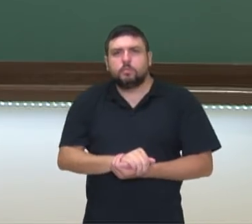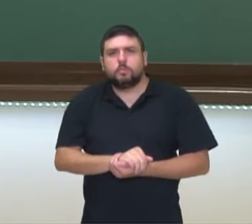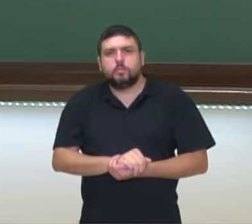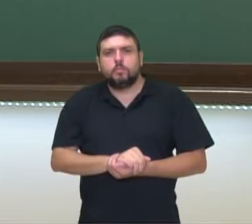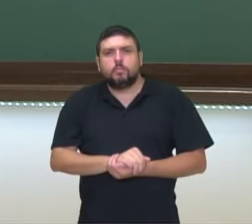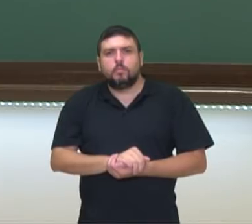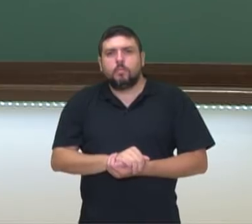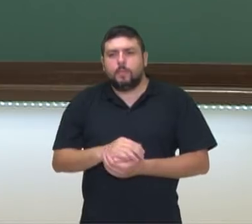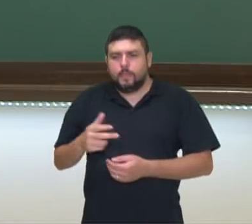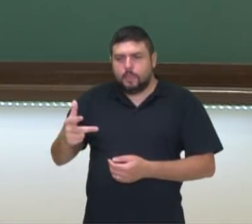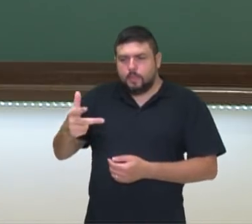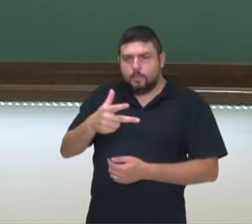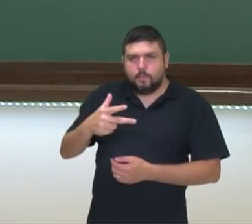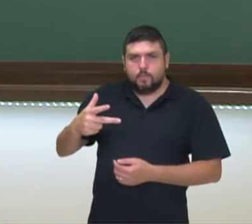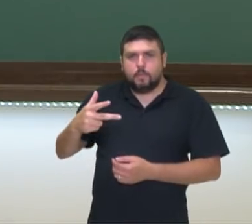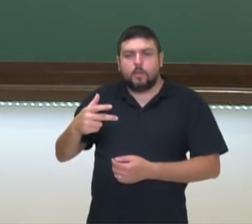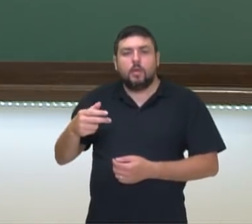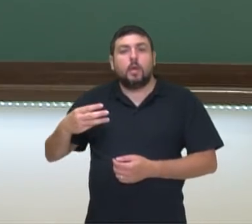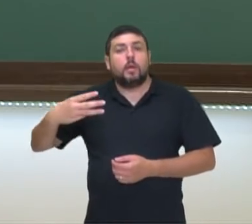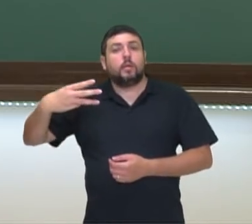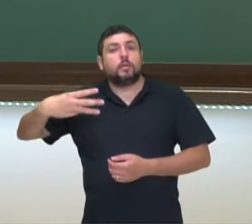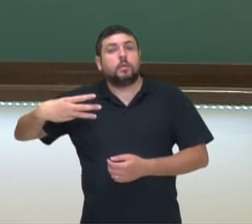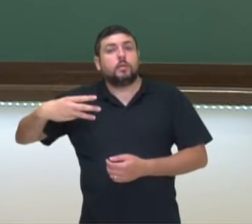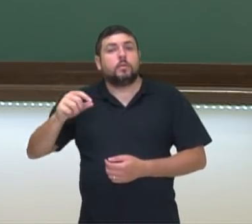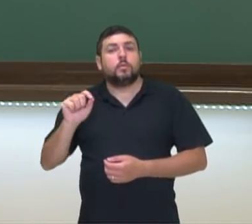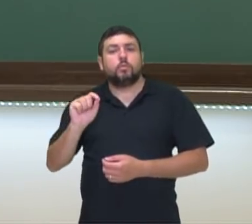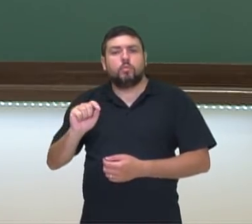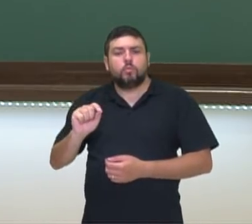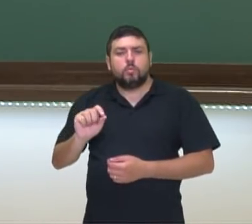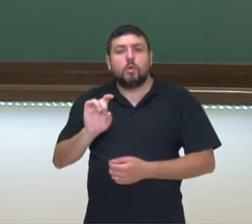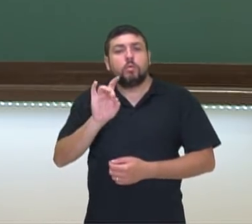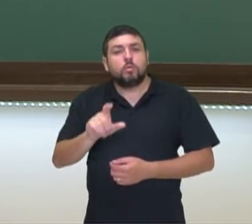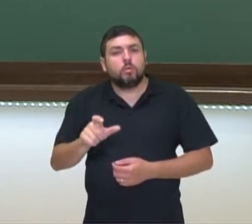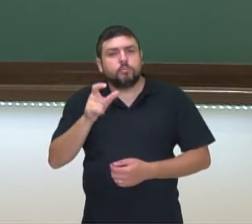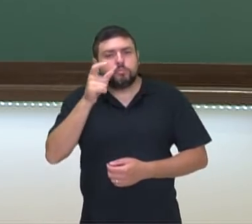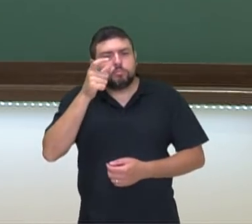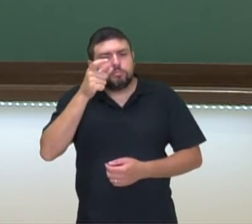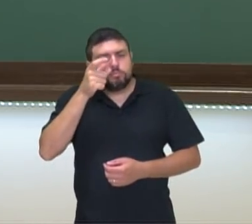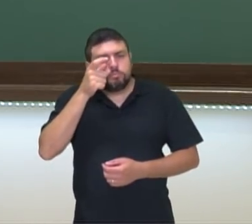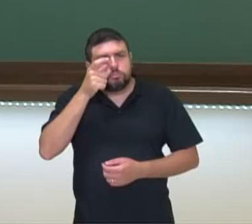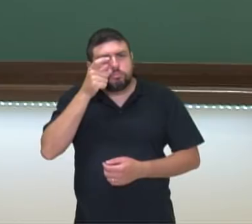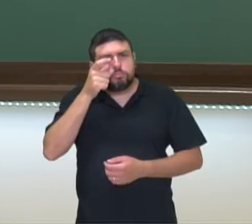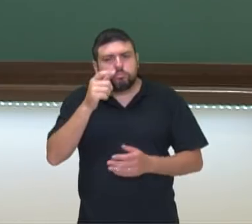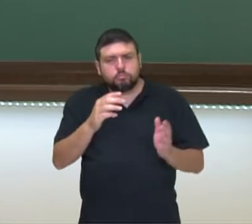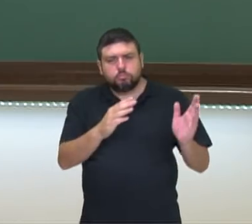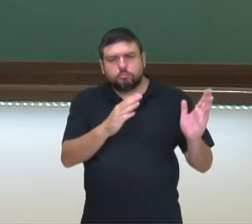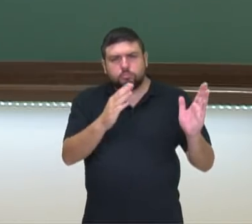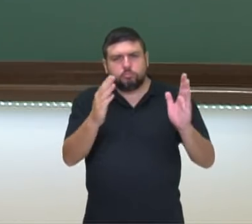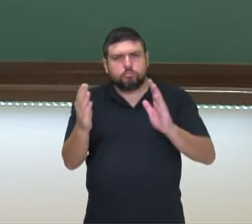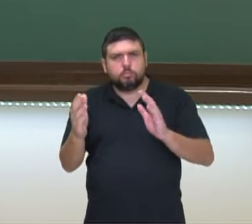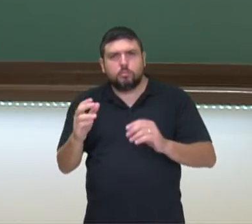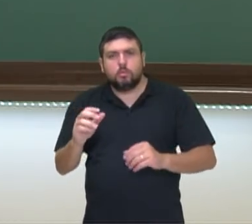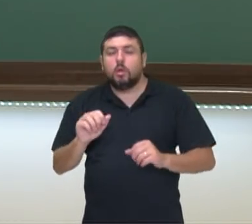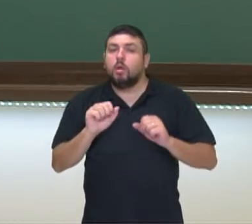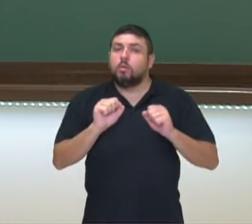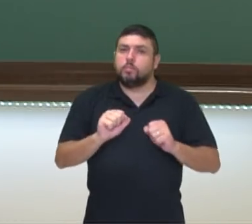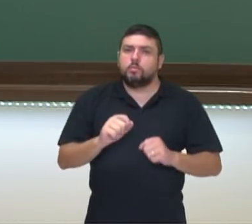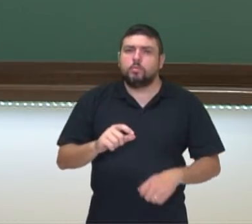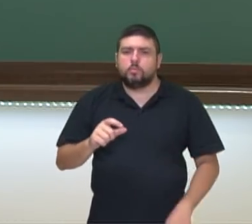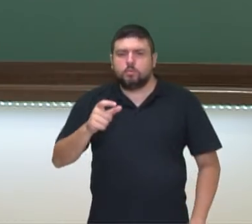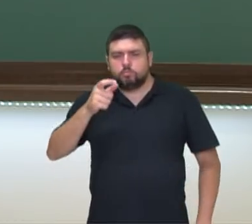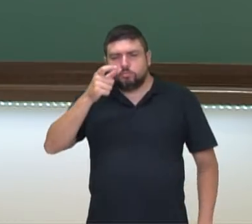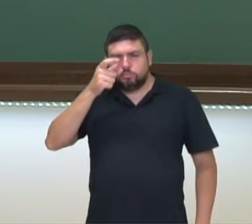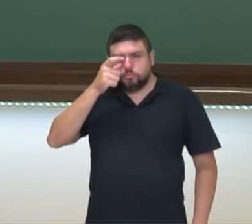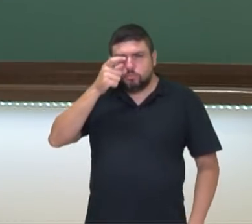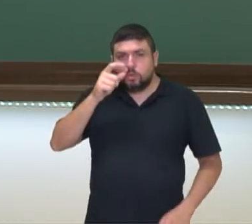pessoa é aquele que conta apenas o que vê. Ele pode ser observador, contando o que vê, ou onisciente, contando o que vê